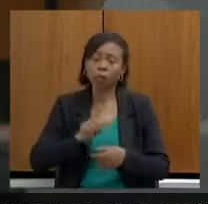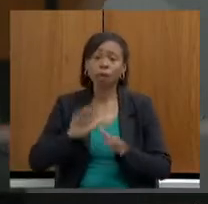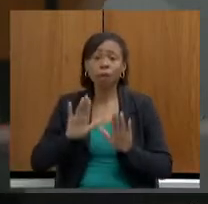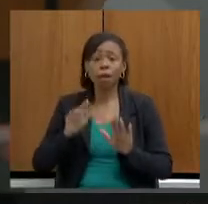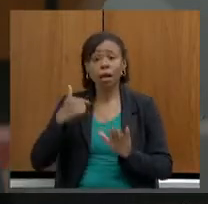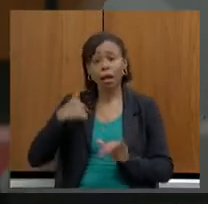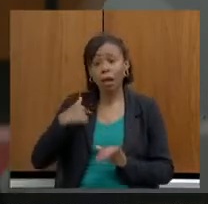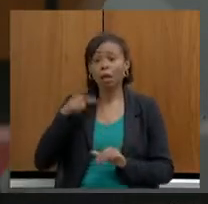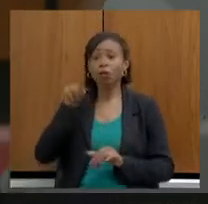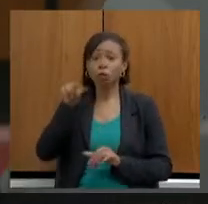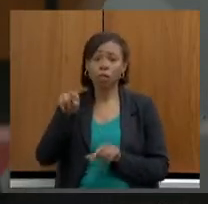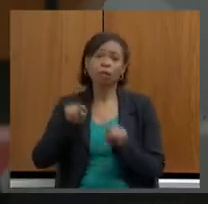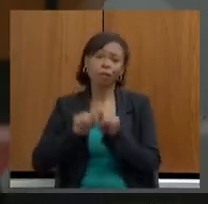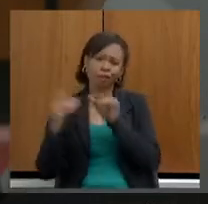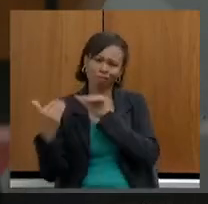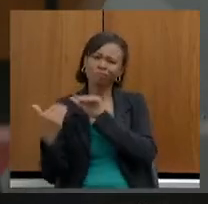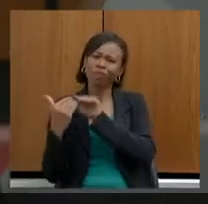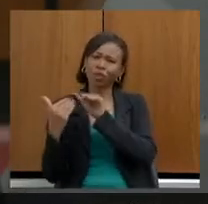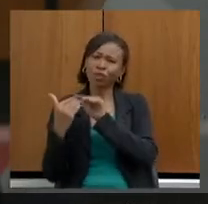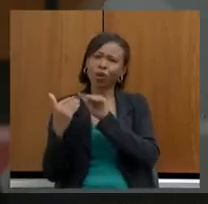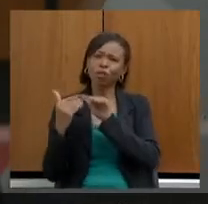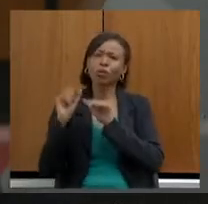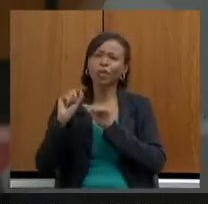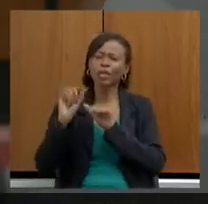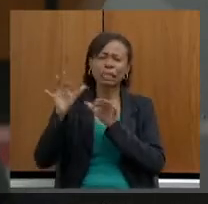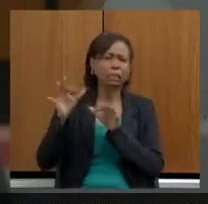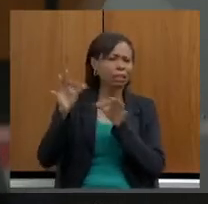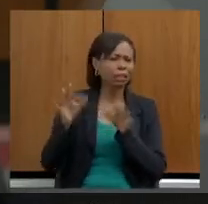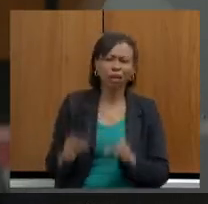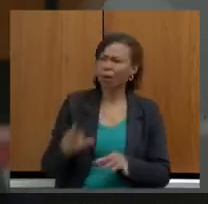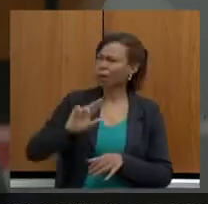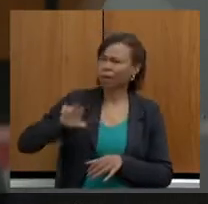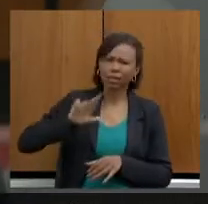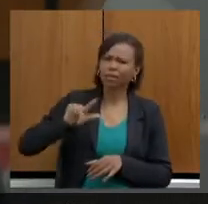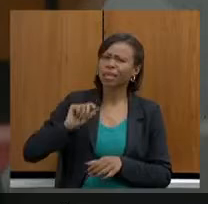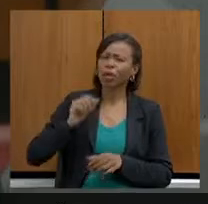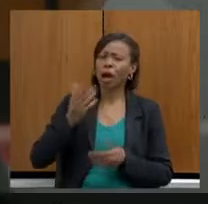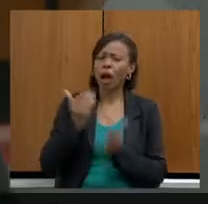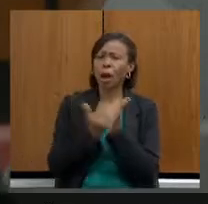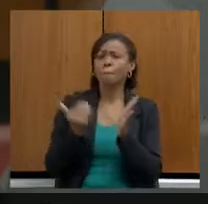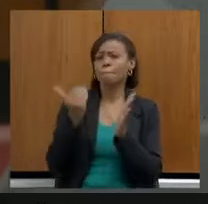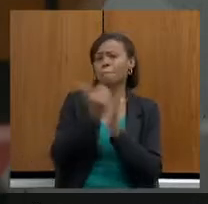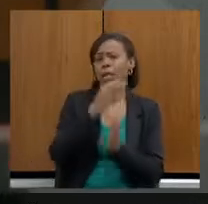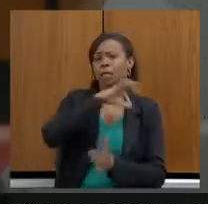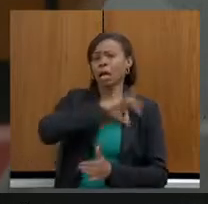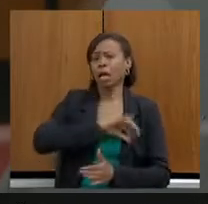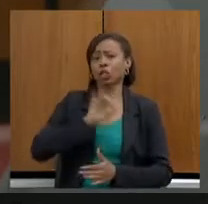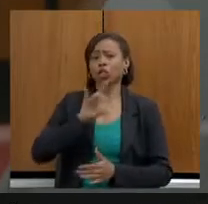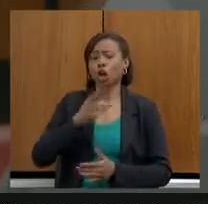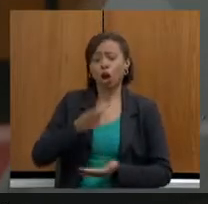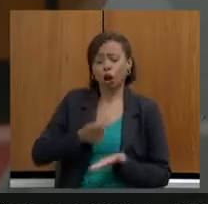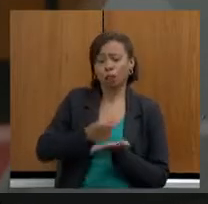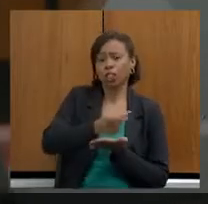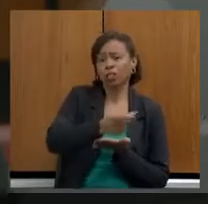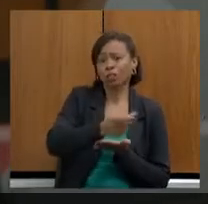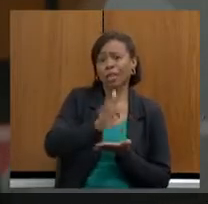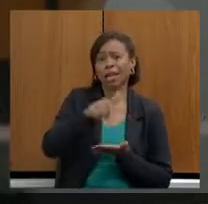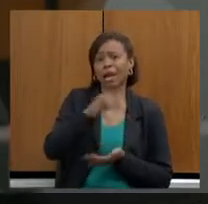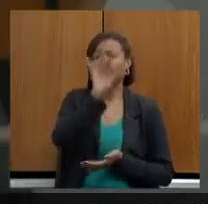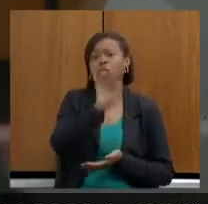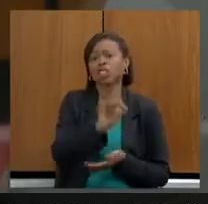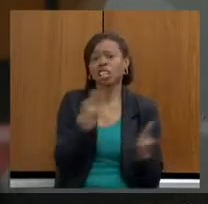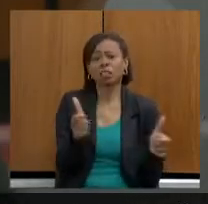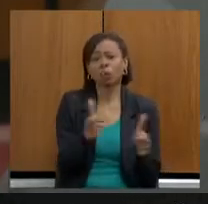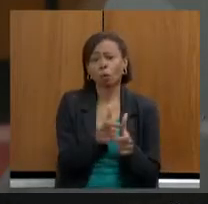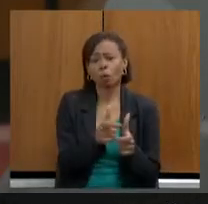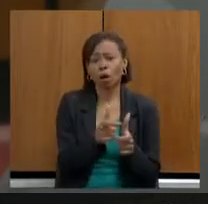acho que tanto eu consigo concordamos que não seria Prudente fazer um aumento exclusivamente aos efetivos sendo eles um percentual tão pequeno